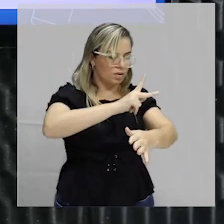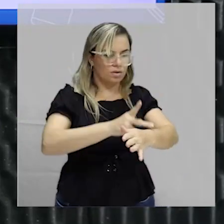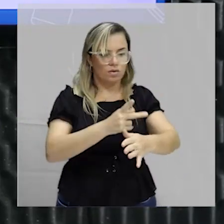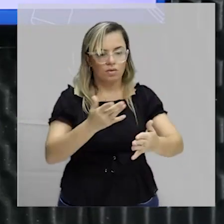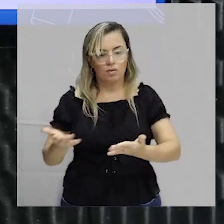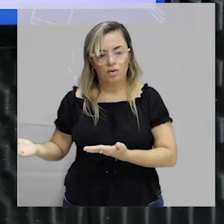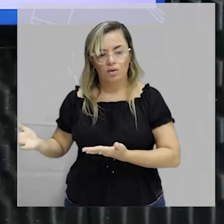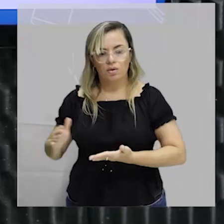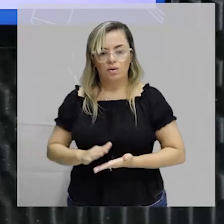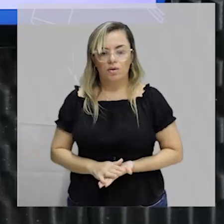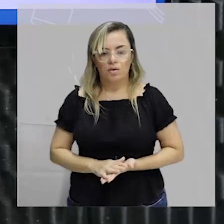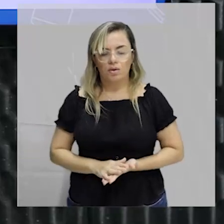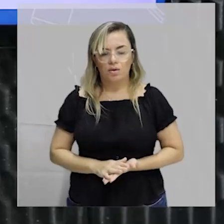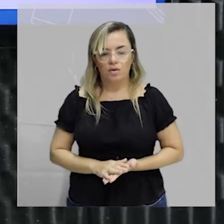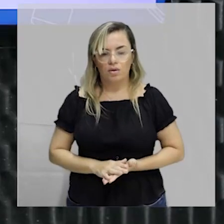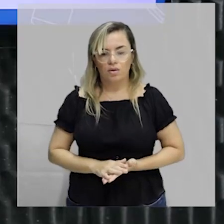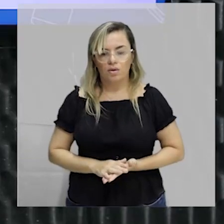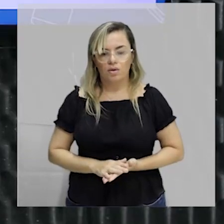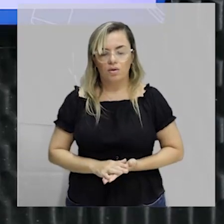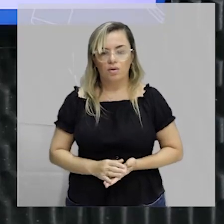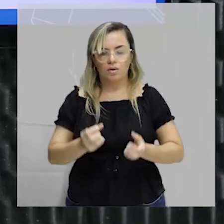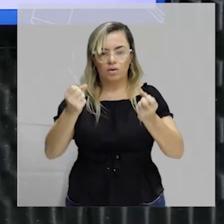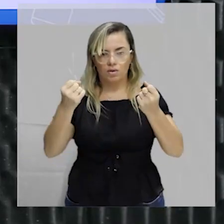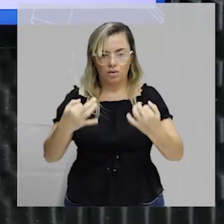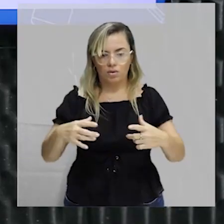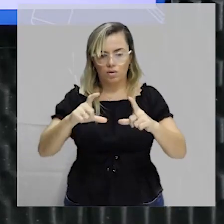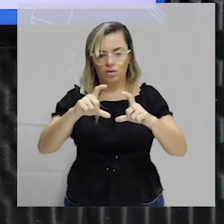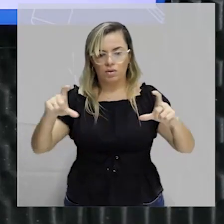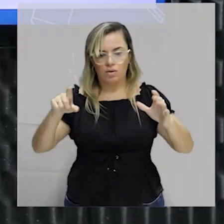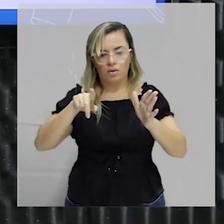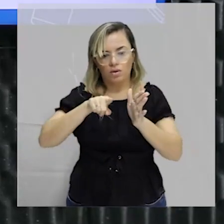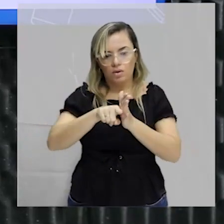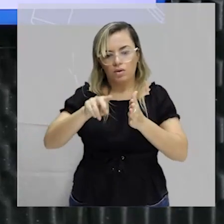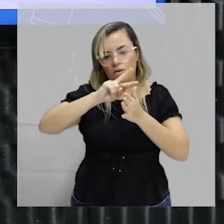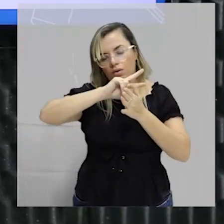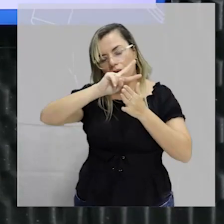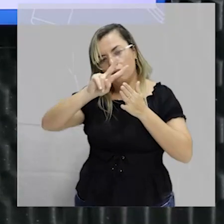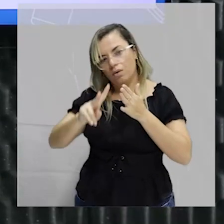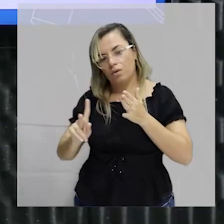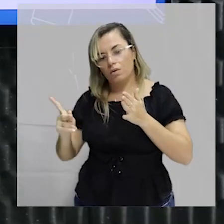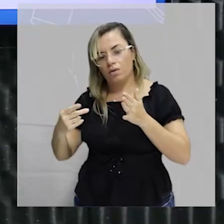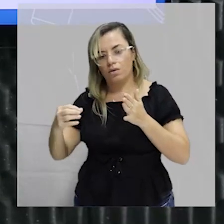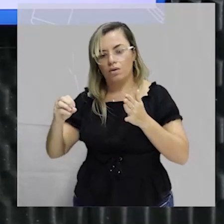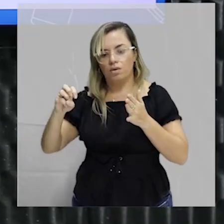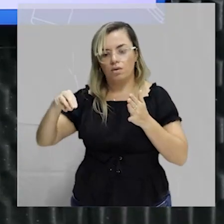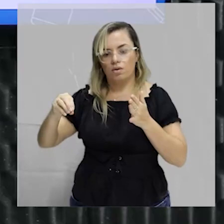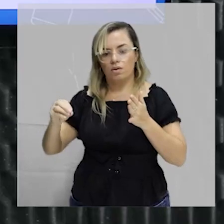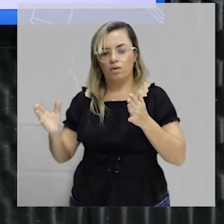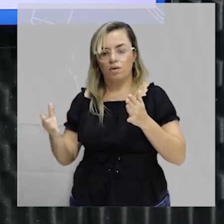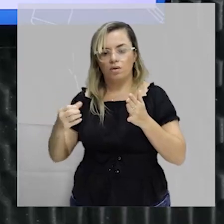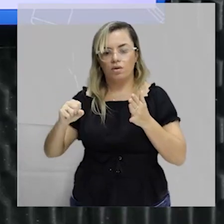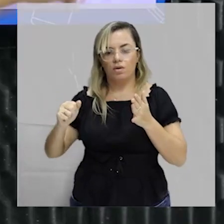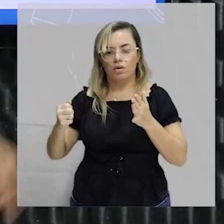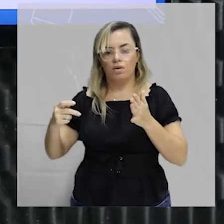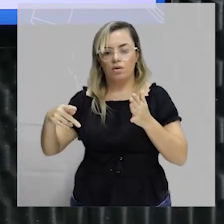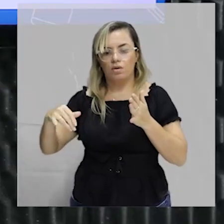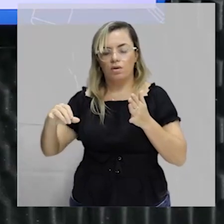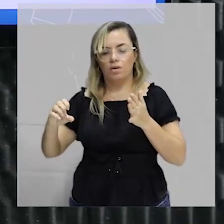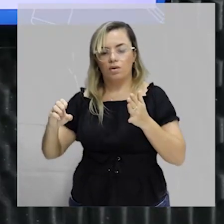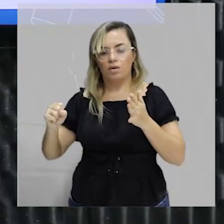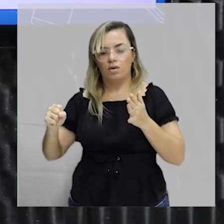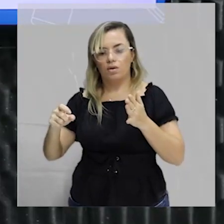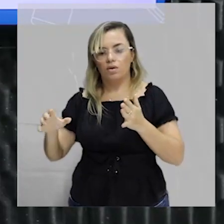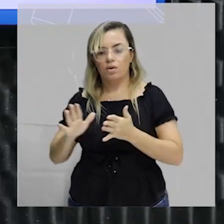lá. O que a fala está apresentando? Ele está dizendo que a especiação do Homo sapiens tem pouca chance de